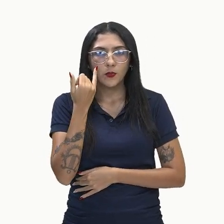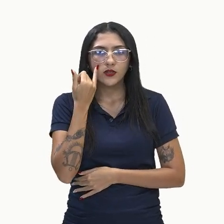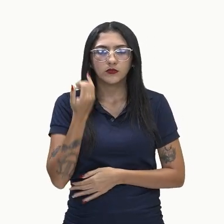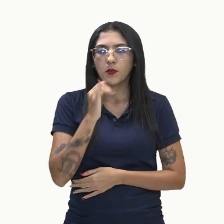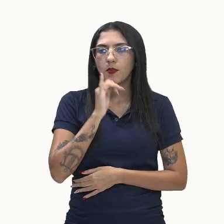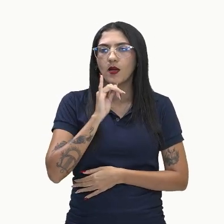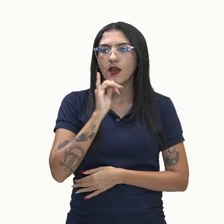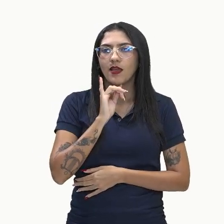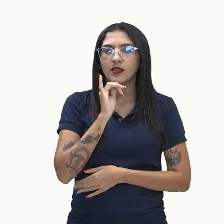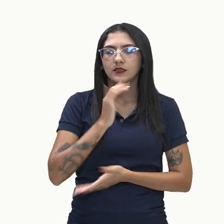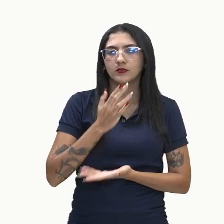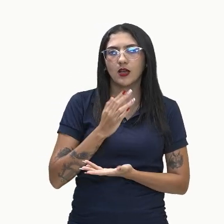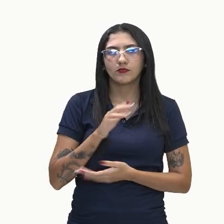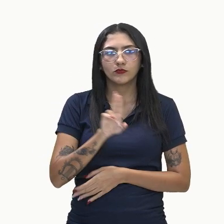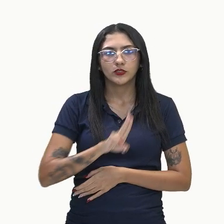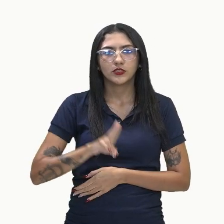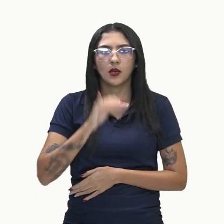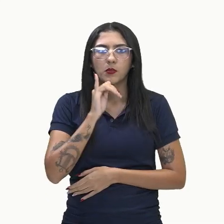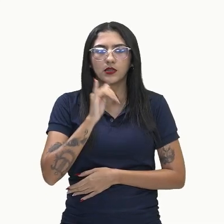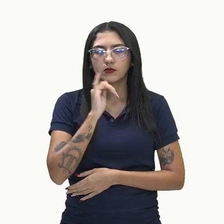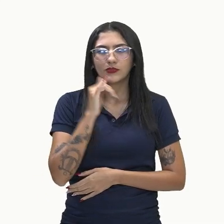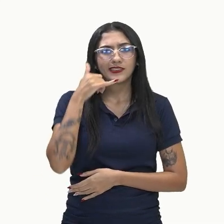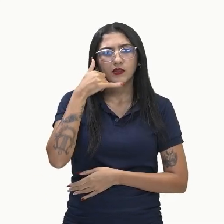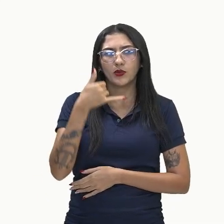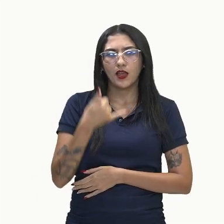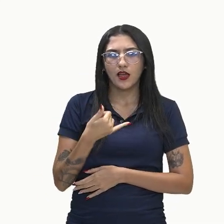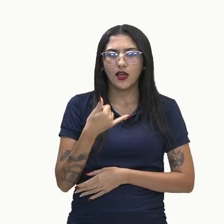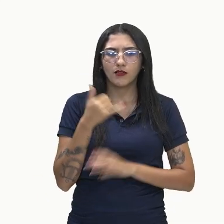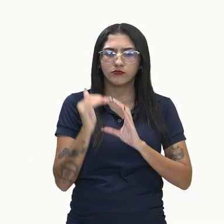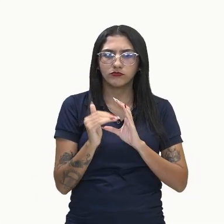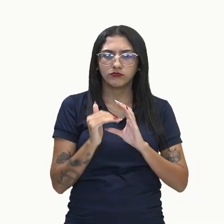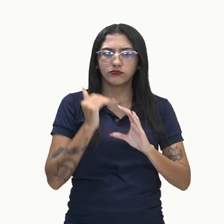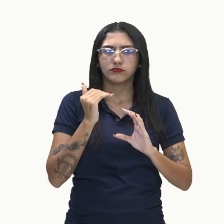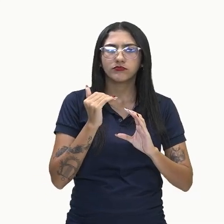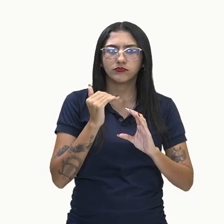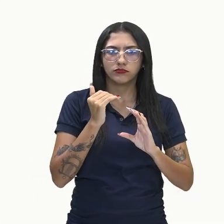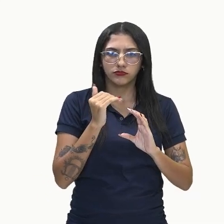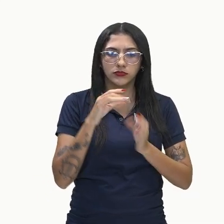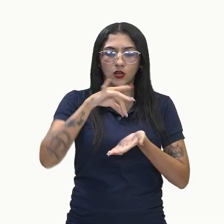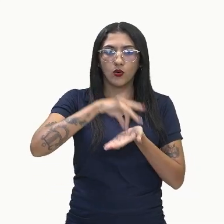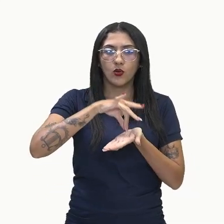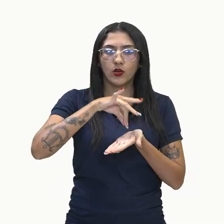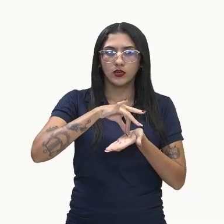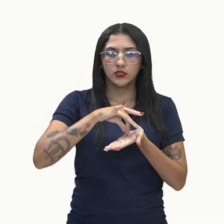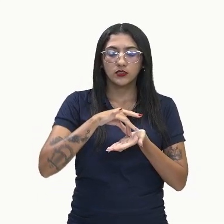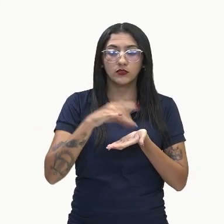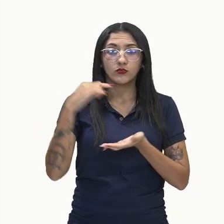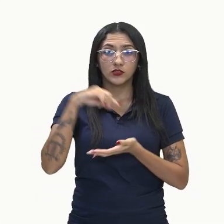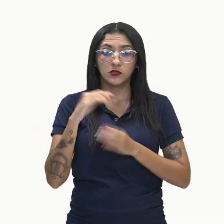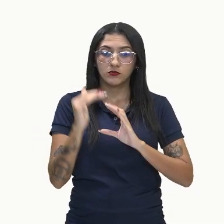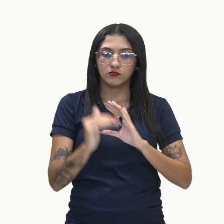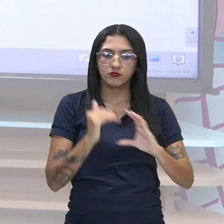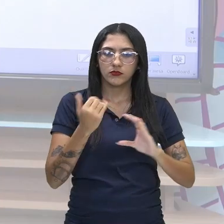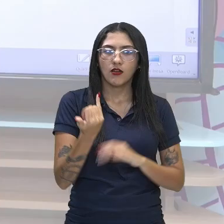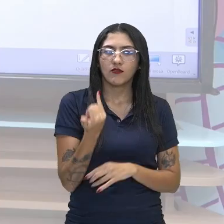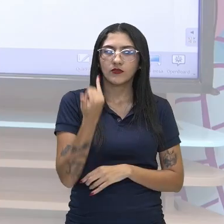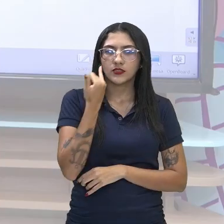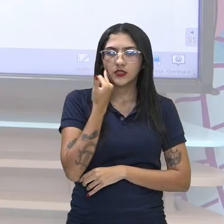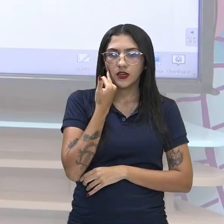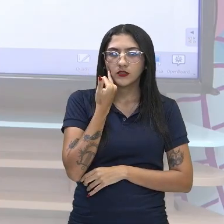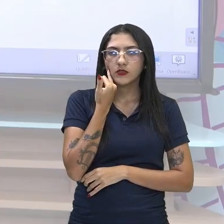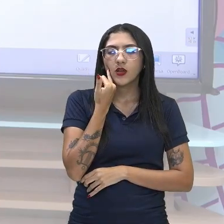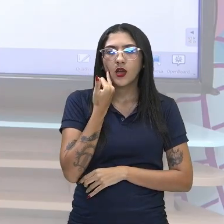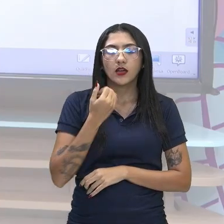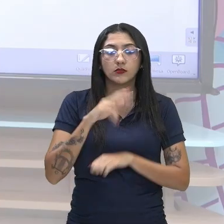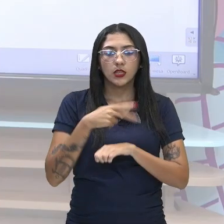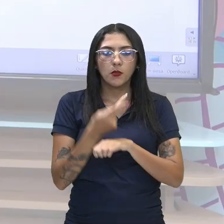a partir de um telefone celular, você está me passando ali por e-mail, você está me passando essa informação e eu colocar